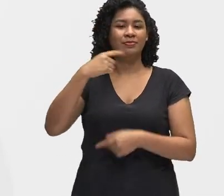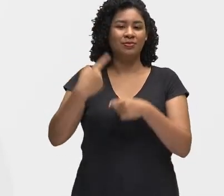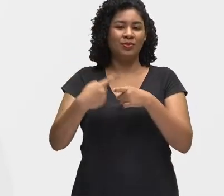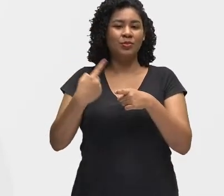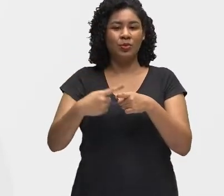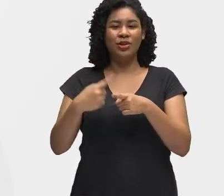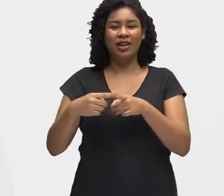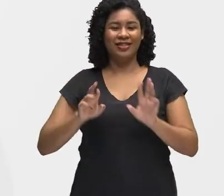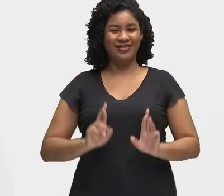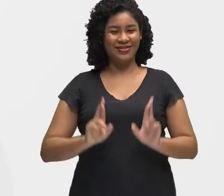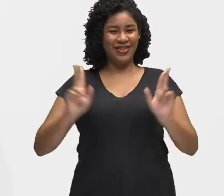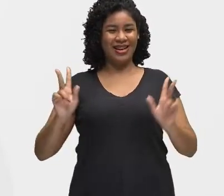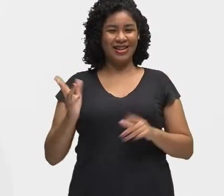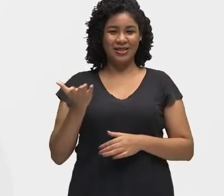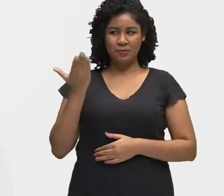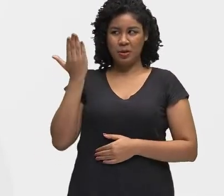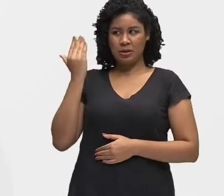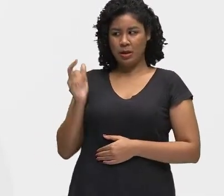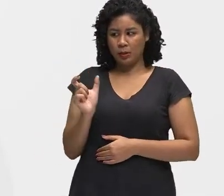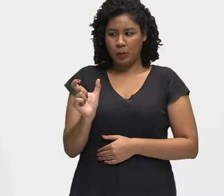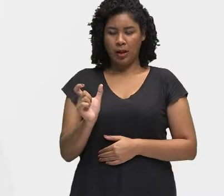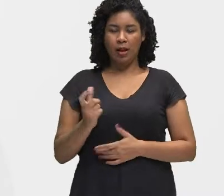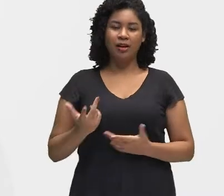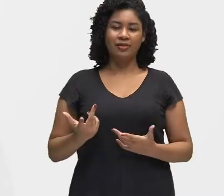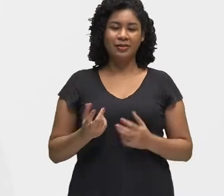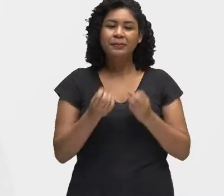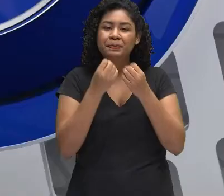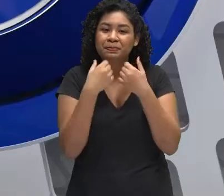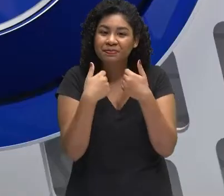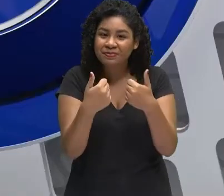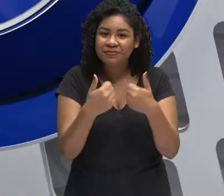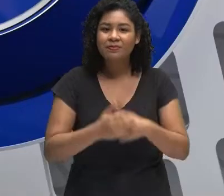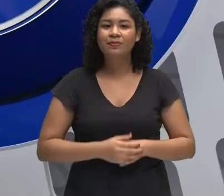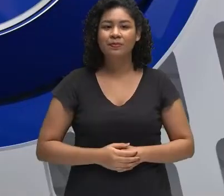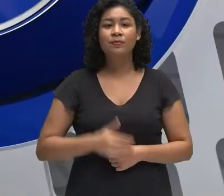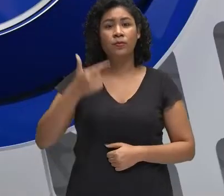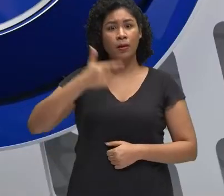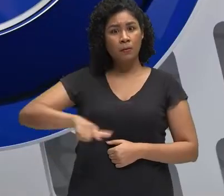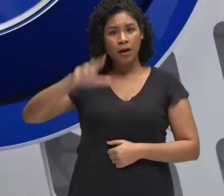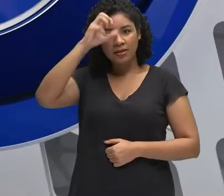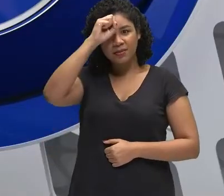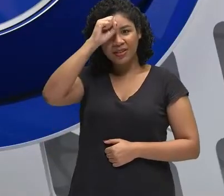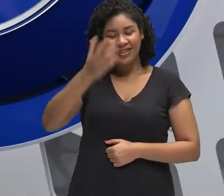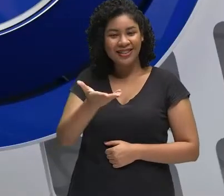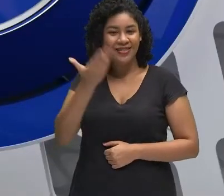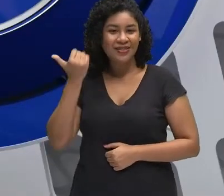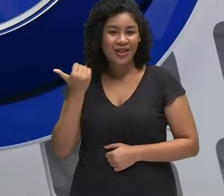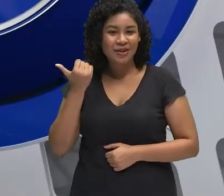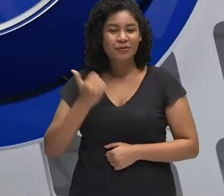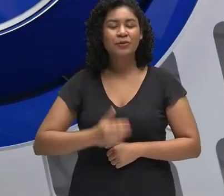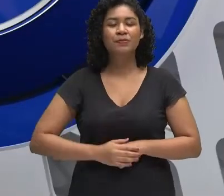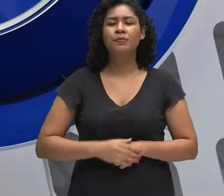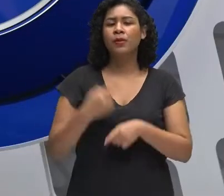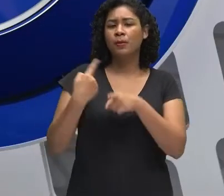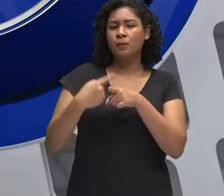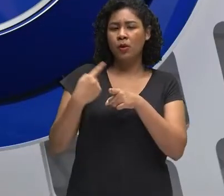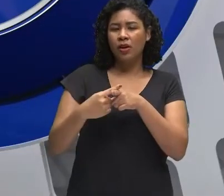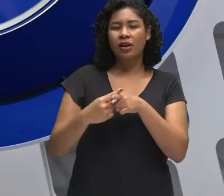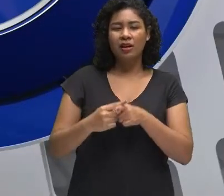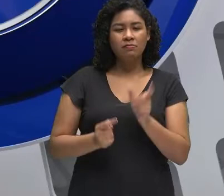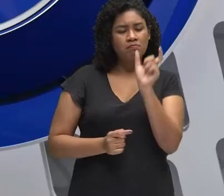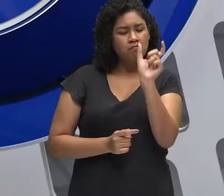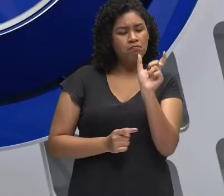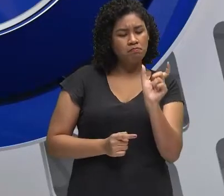bem diferente no passado. Tudo bem, people? E vamos ver um pouquinho mais sobre eles, certo? Porque esses verbos